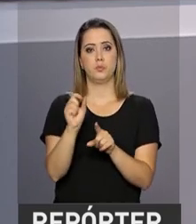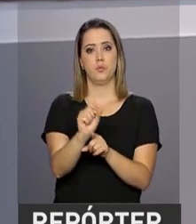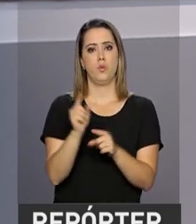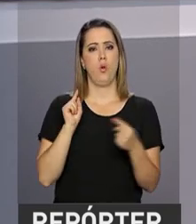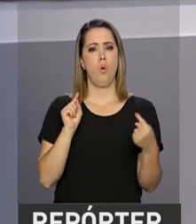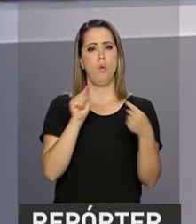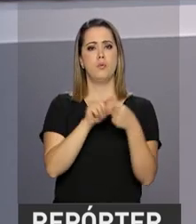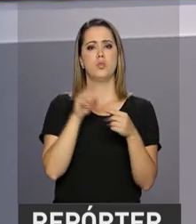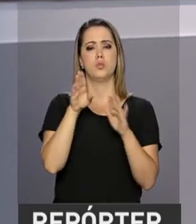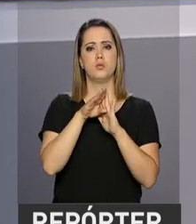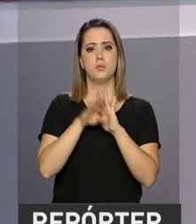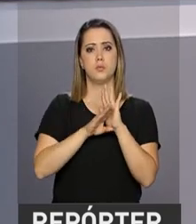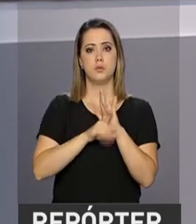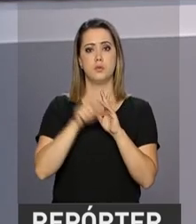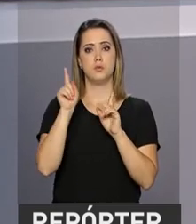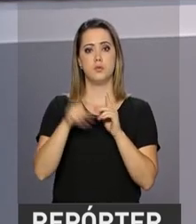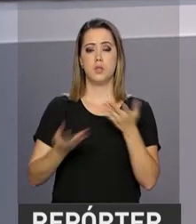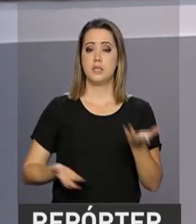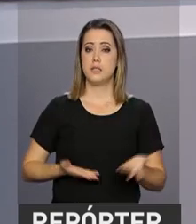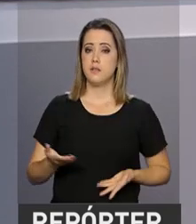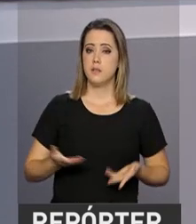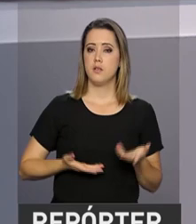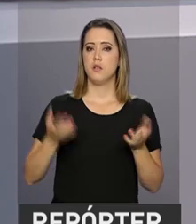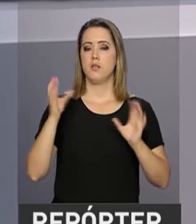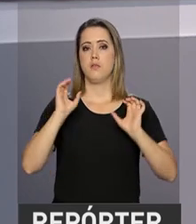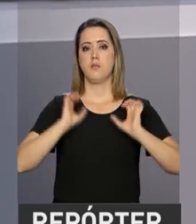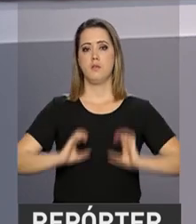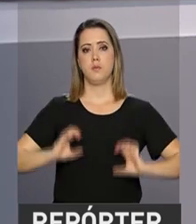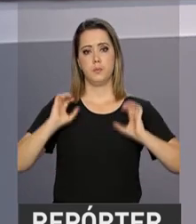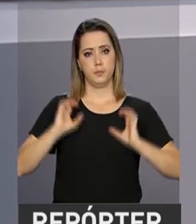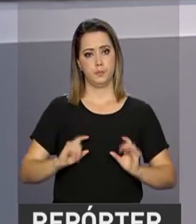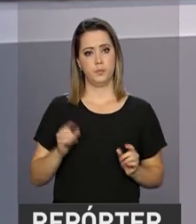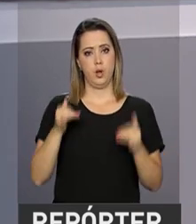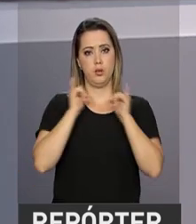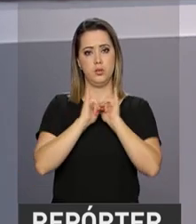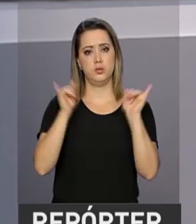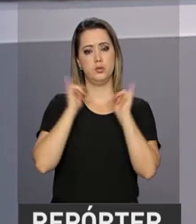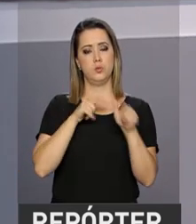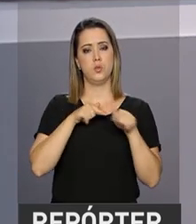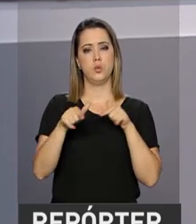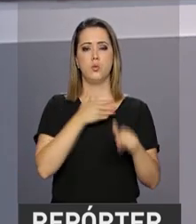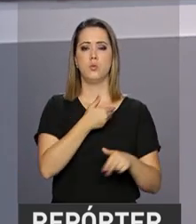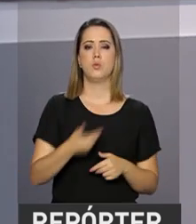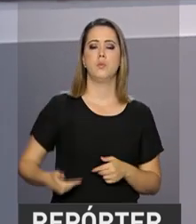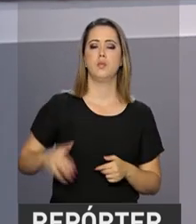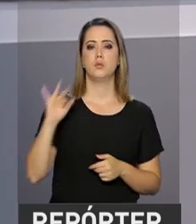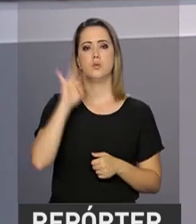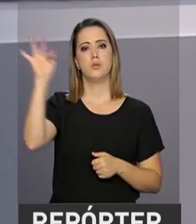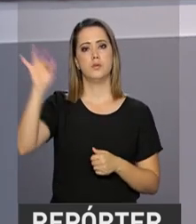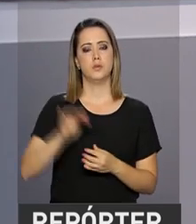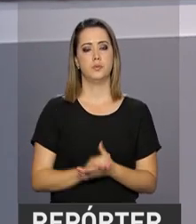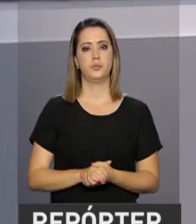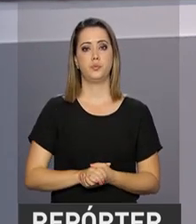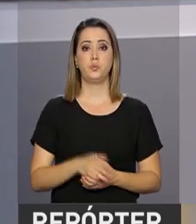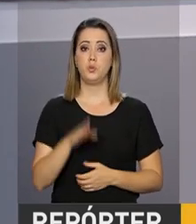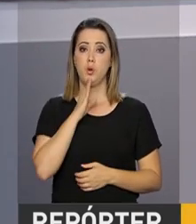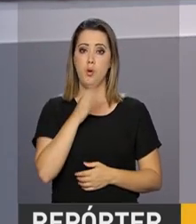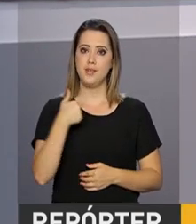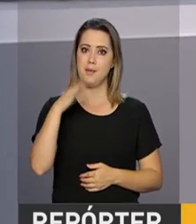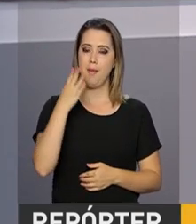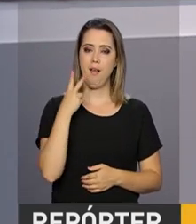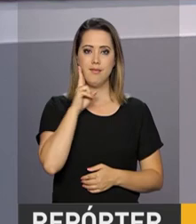foco da programação é a prestação de serviços ao cidadão e a divulgação das ações do Federal para